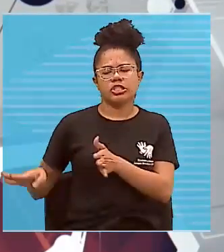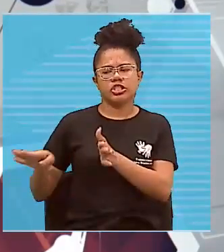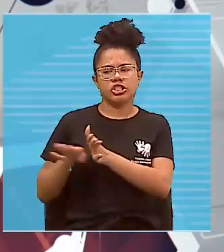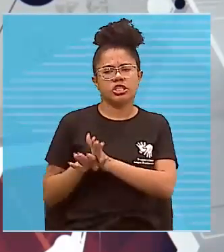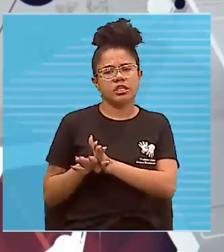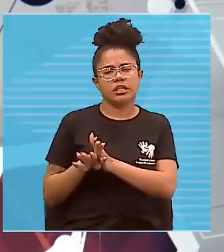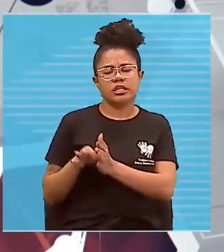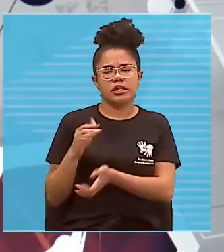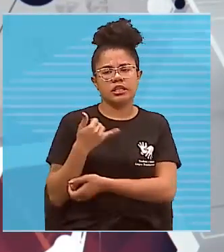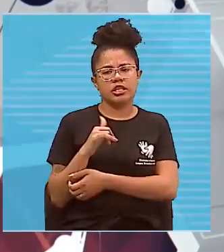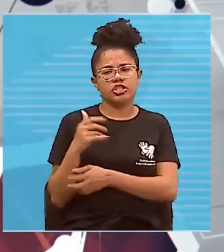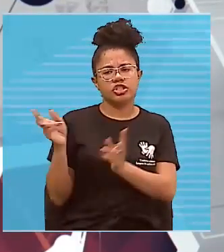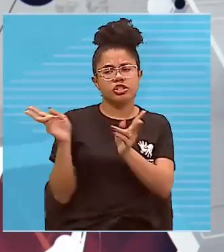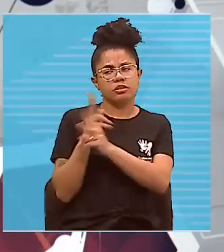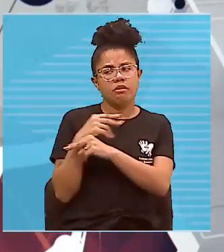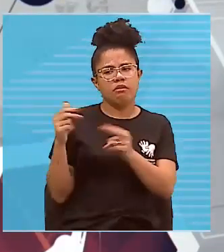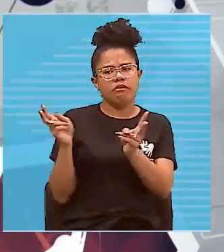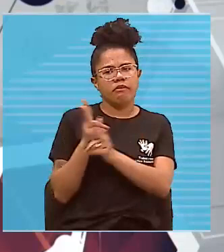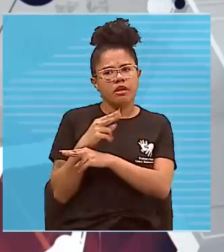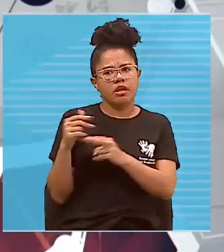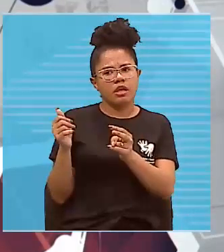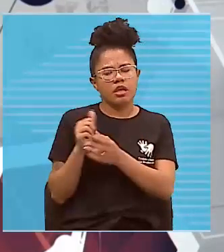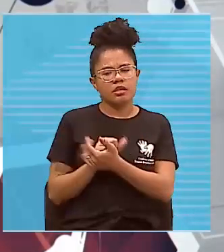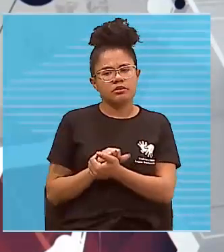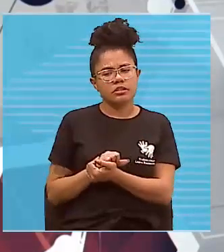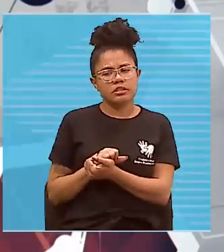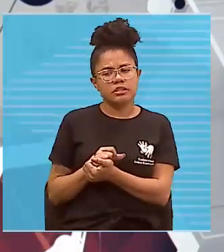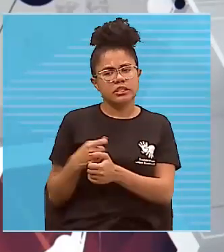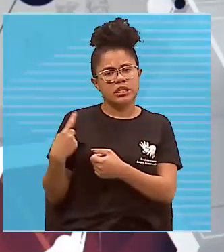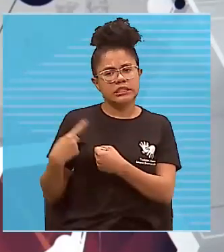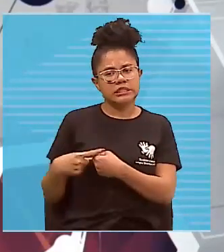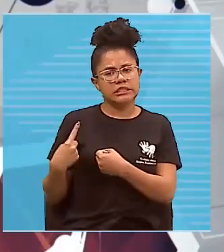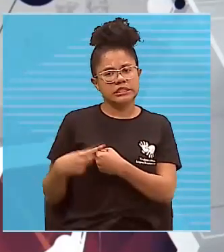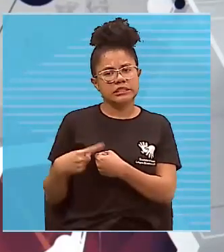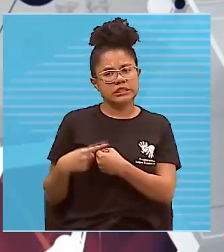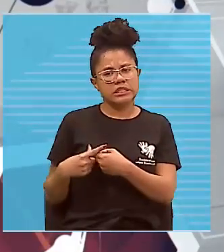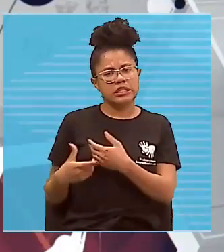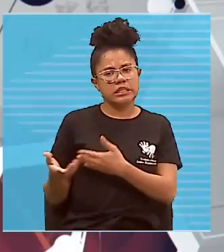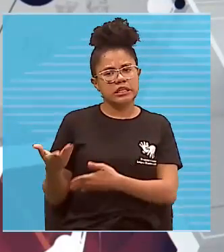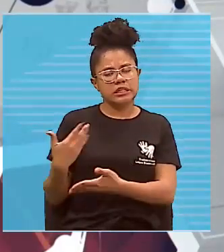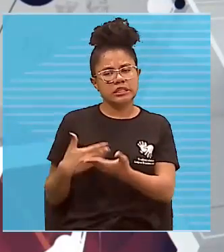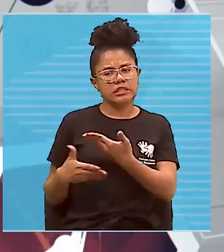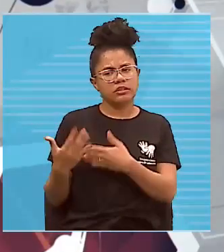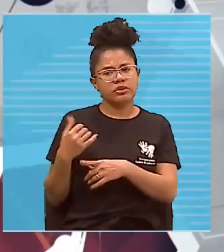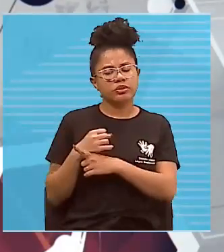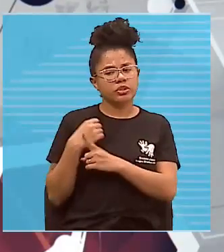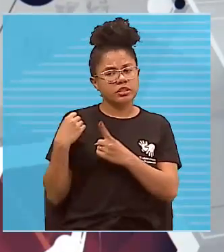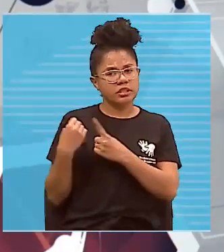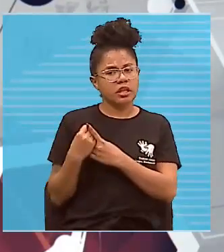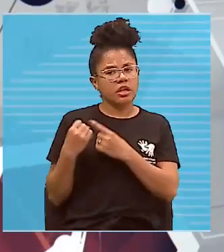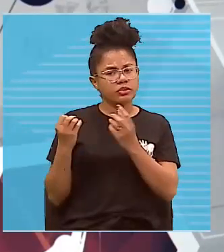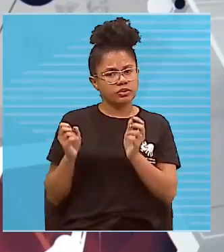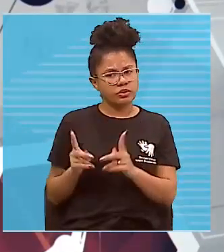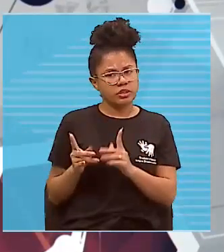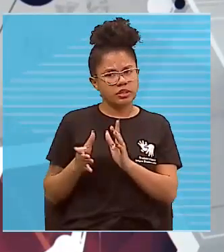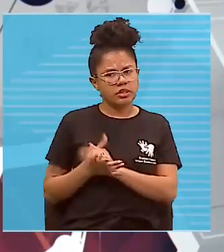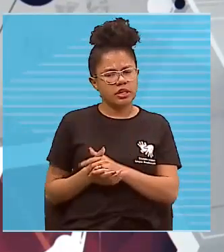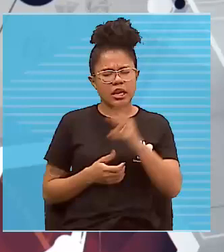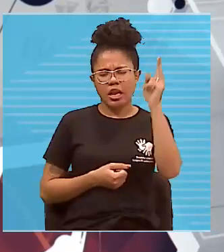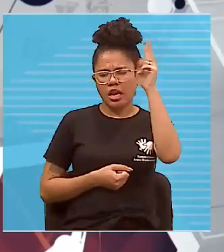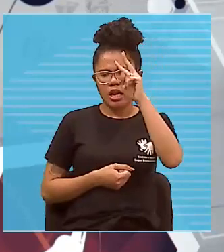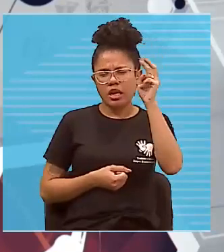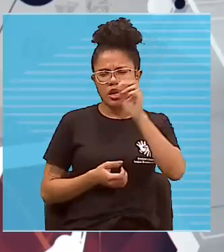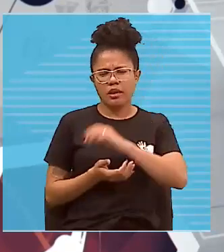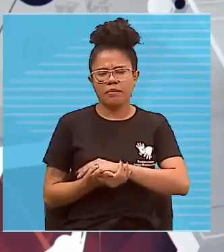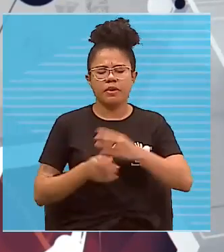né, desses aerogeradores na comunidade, o impacto que tem relação com o social. Lembra do tripé da